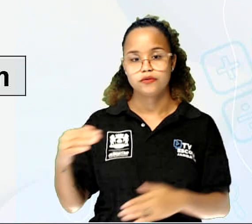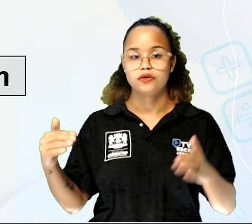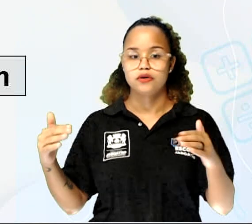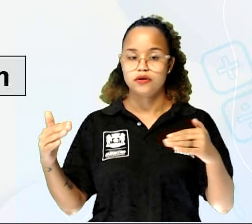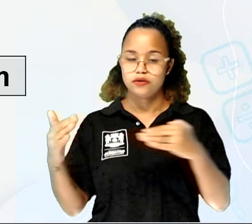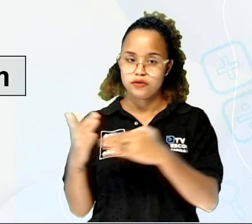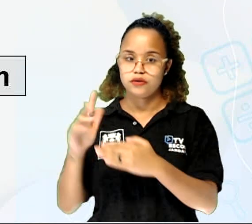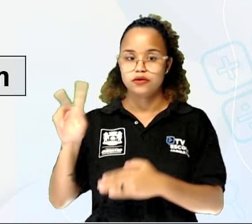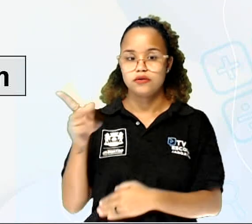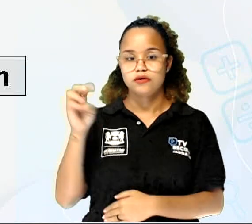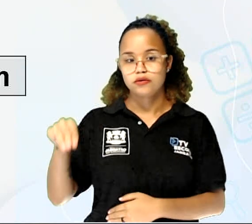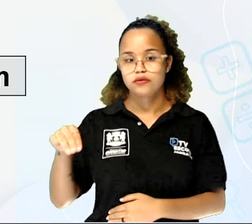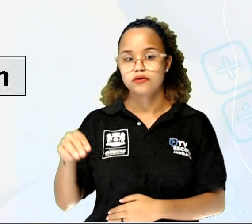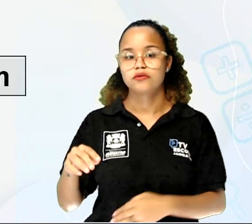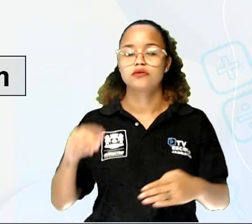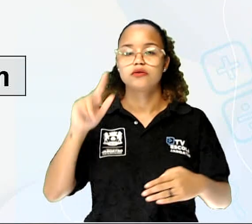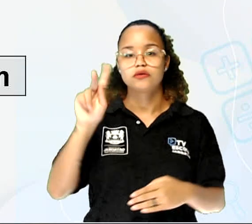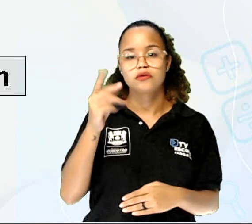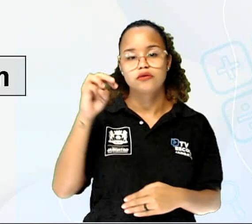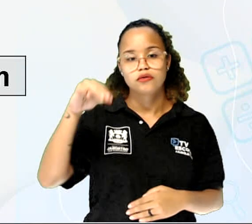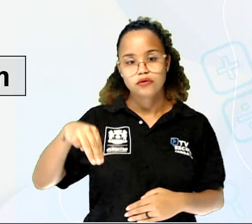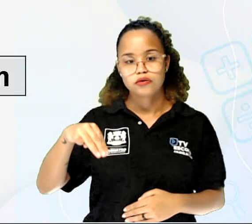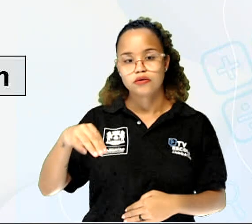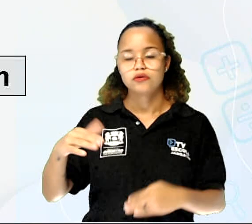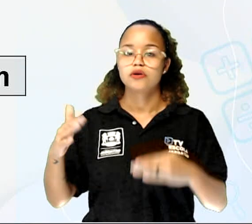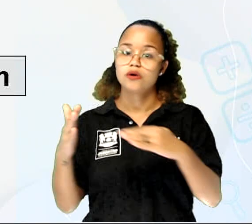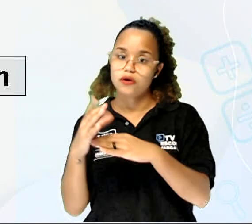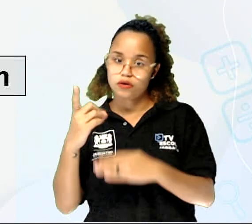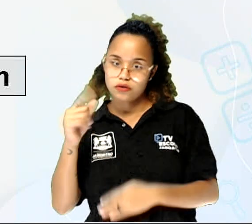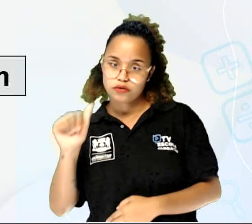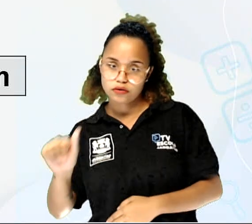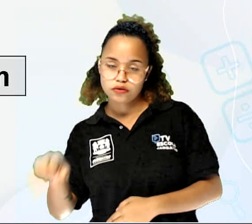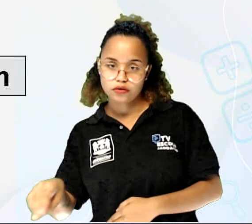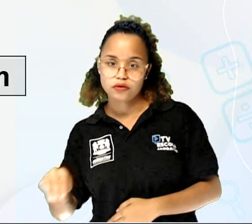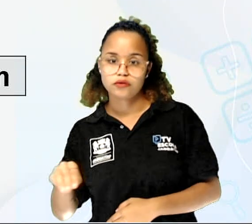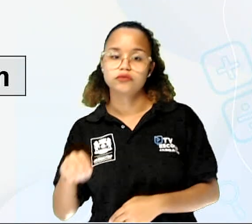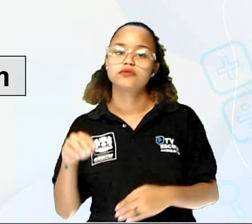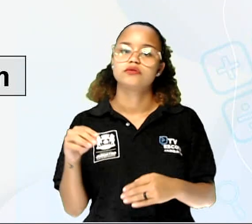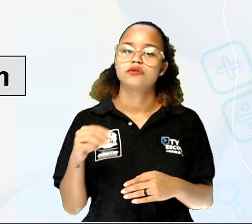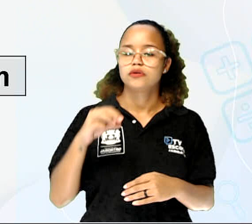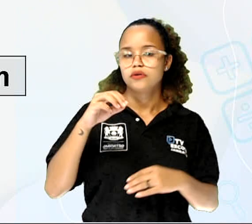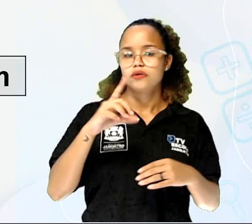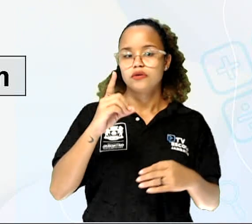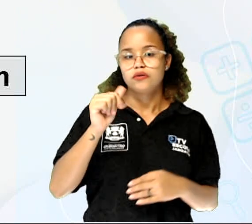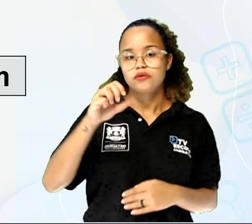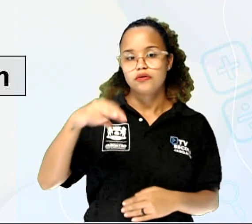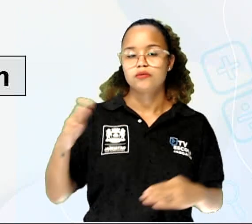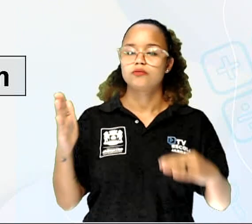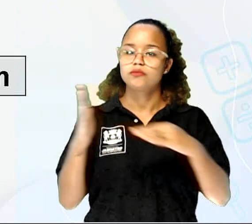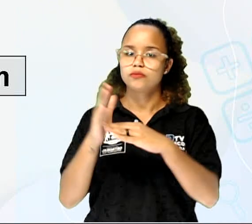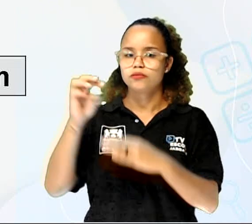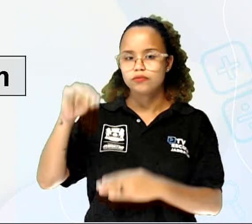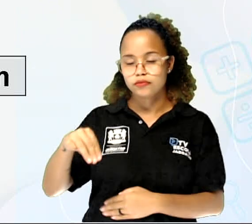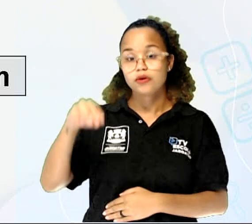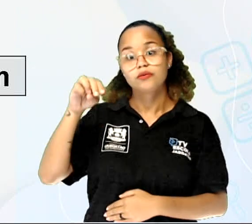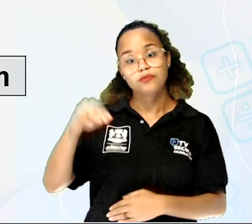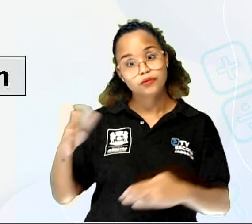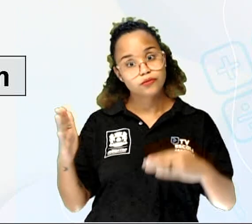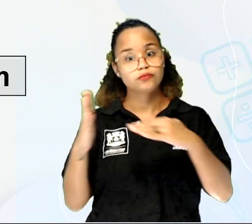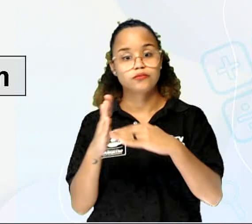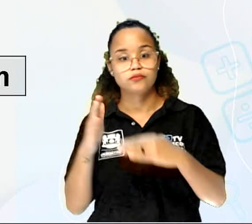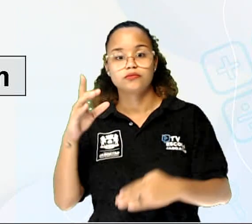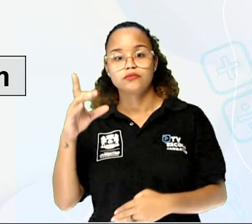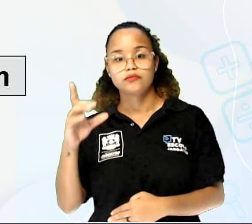hectômetro para decâmetro, ó, vezes 10 ali, a multiplicação, de decâmetro para metro, de metro para